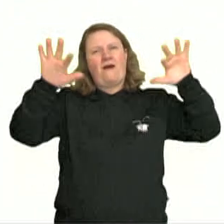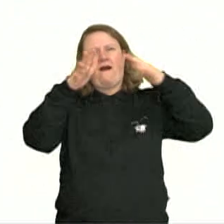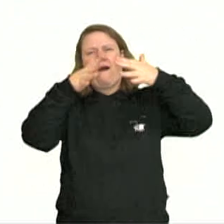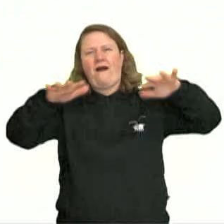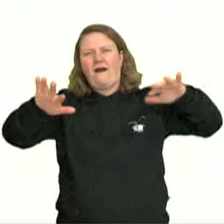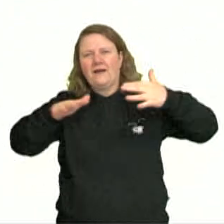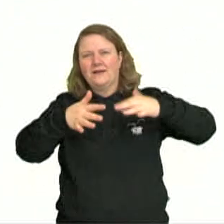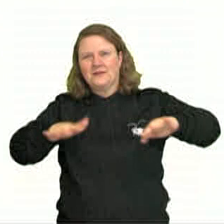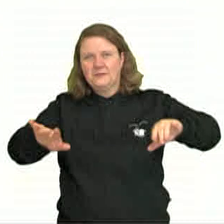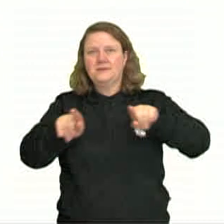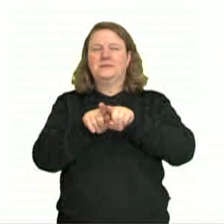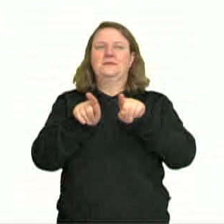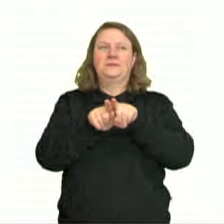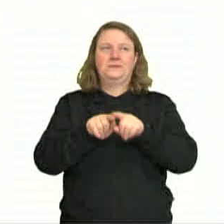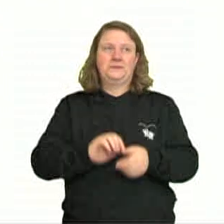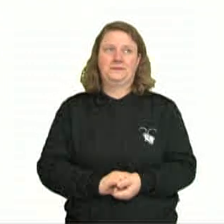moça.